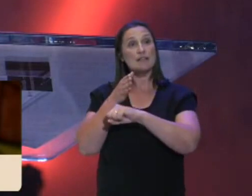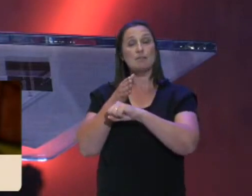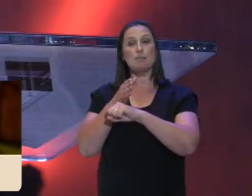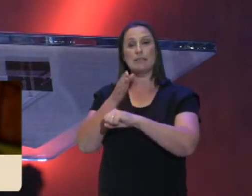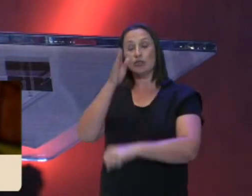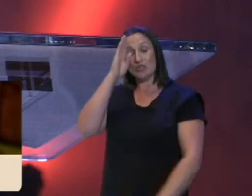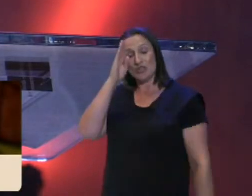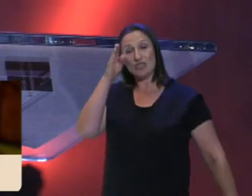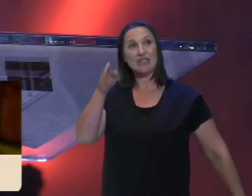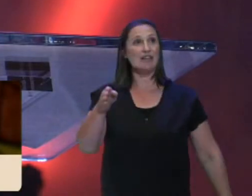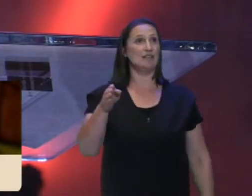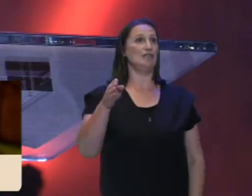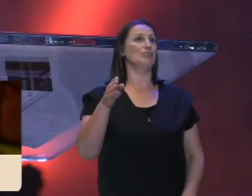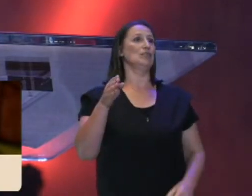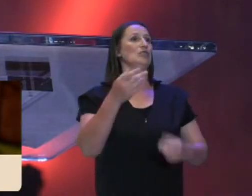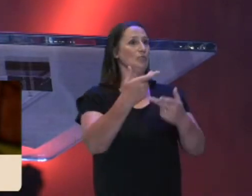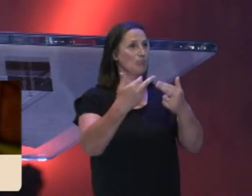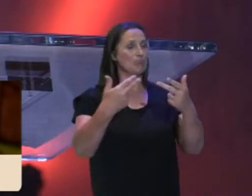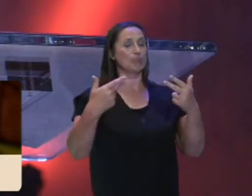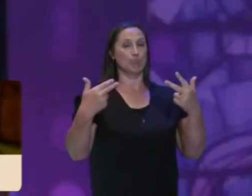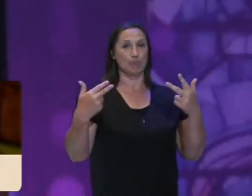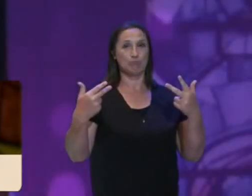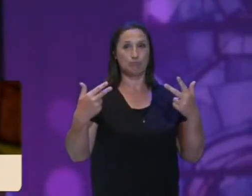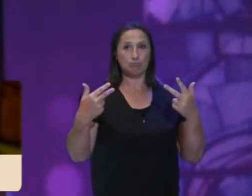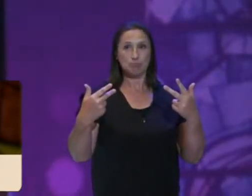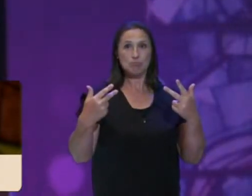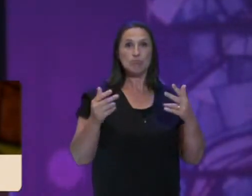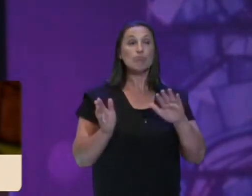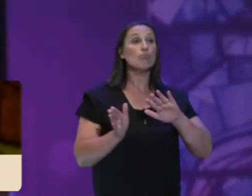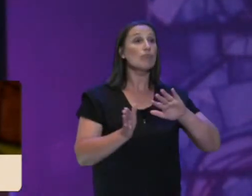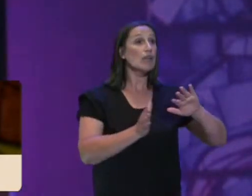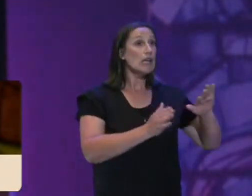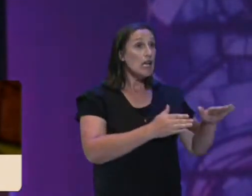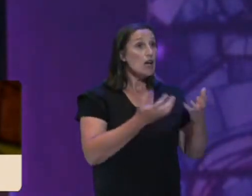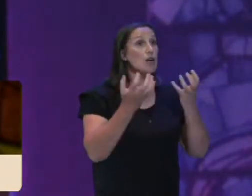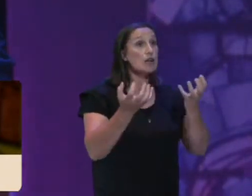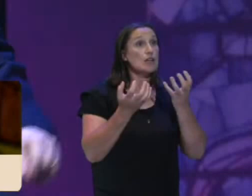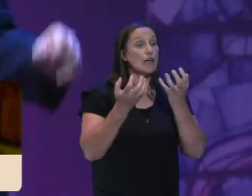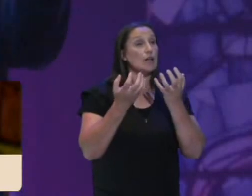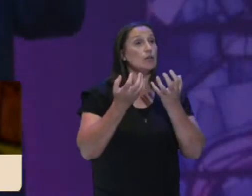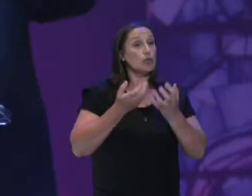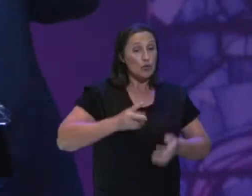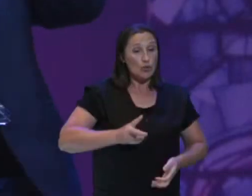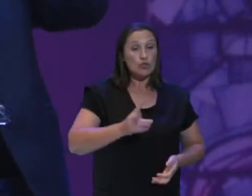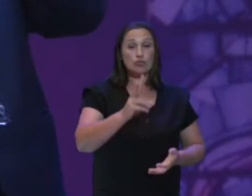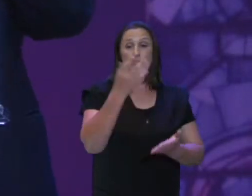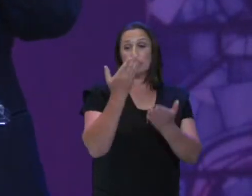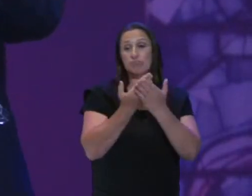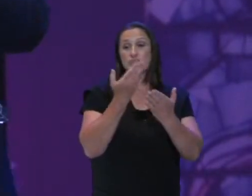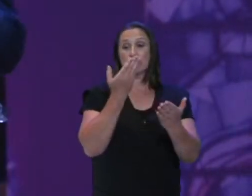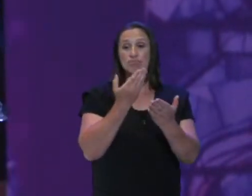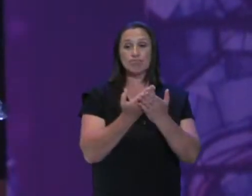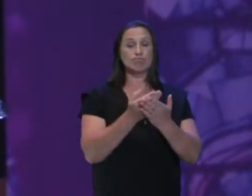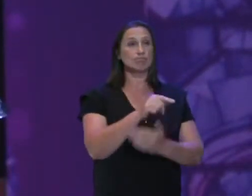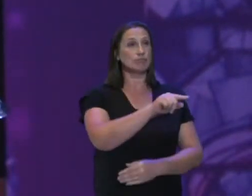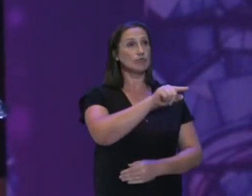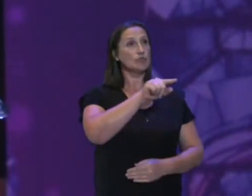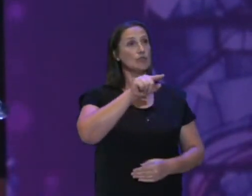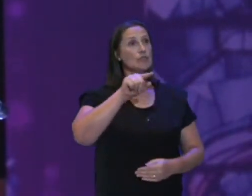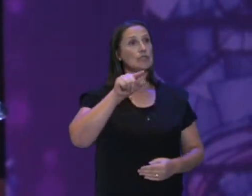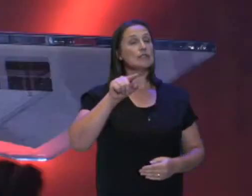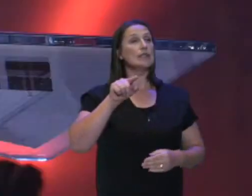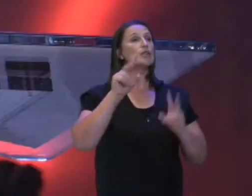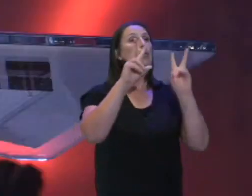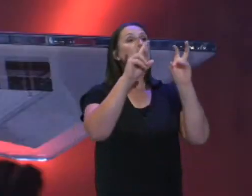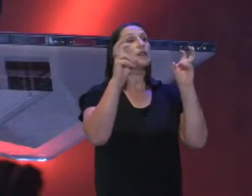de todas essas coisas, tá? Eu queria continuar estudando com vocês a respeito desse